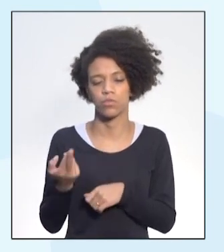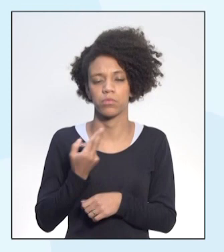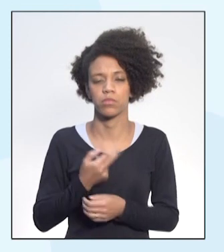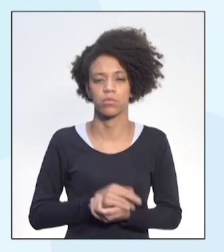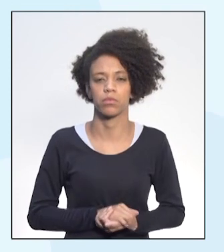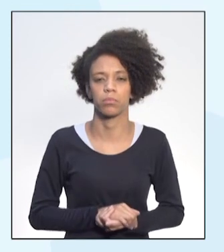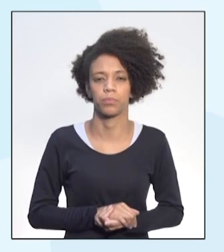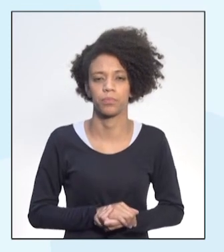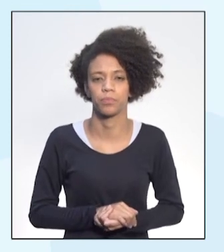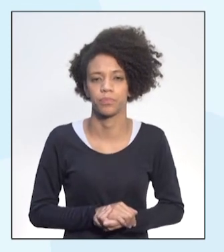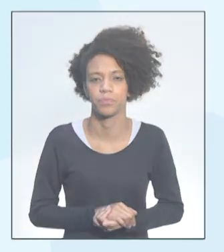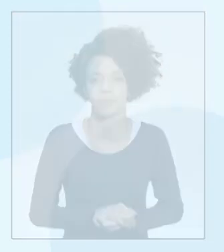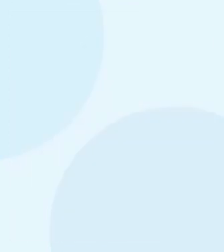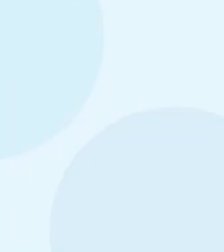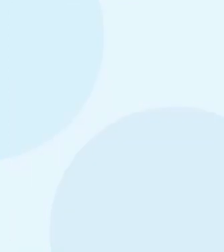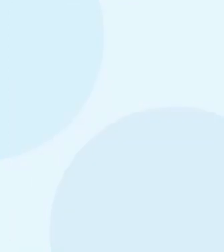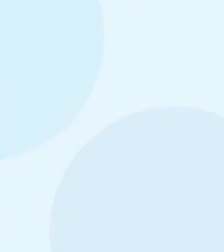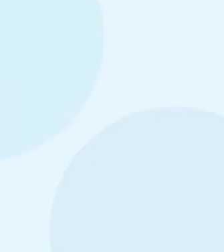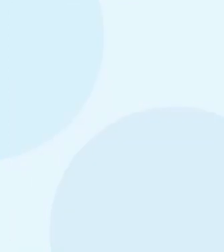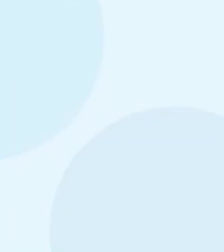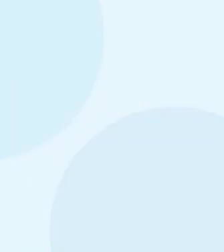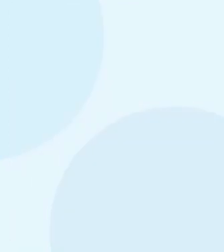responderem.